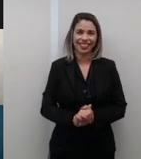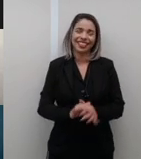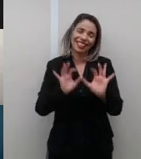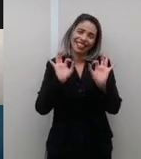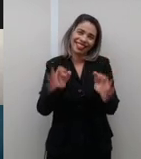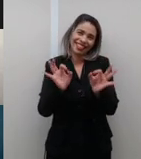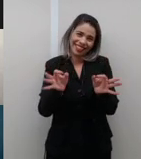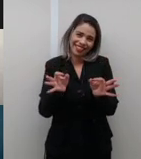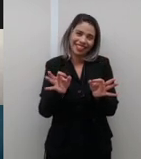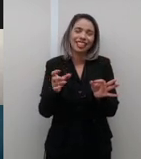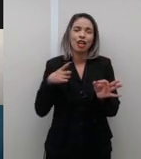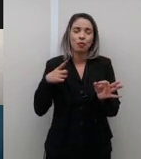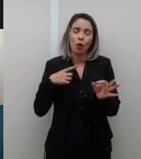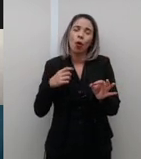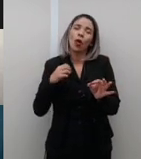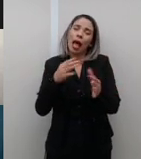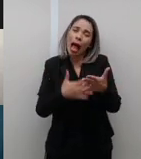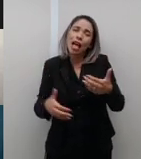Súmula 7.